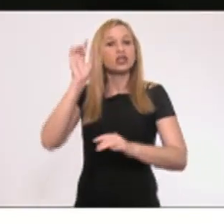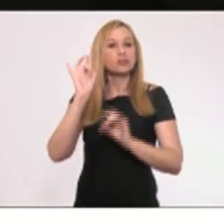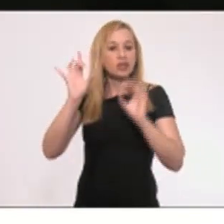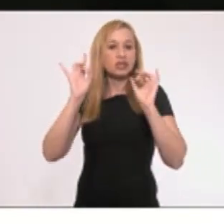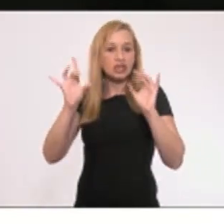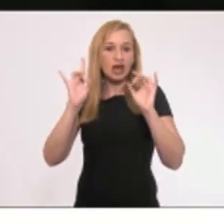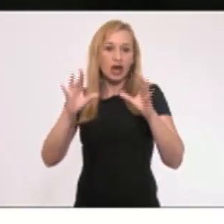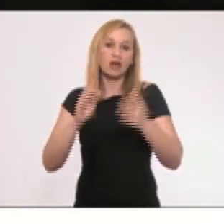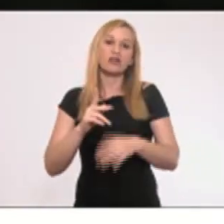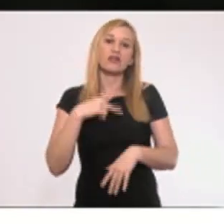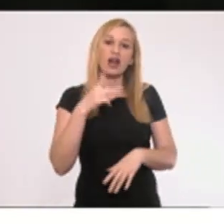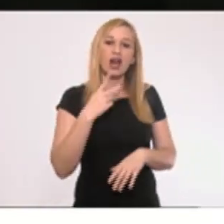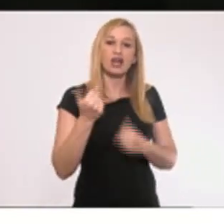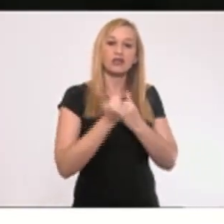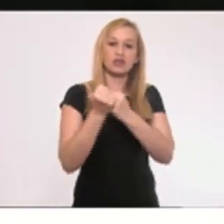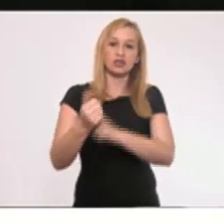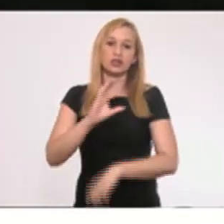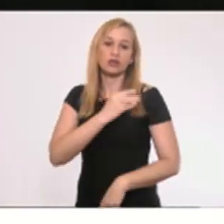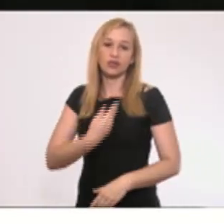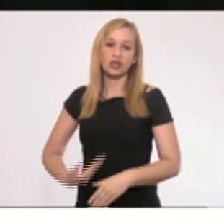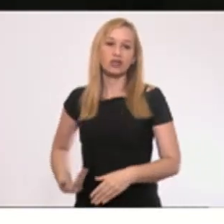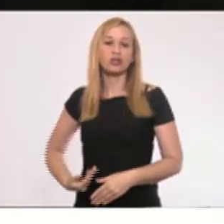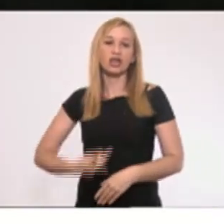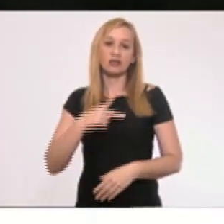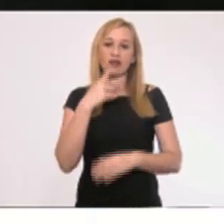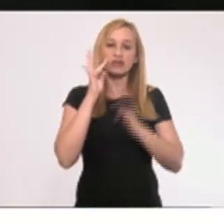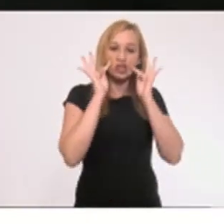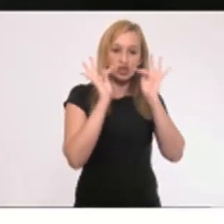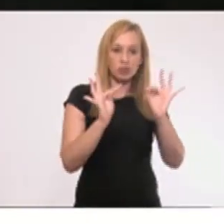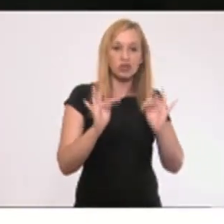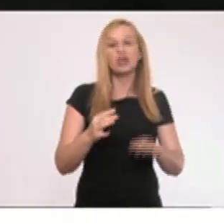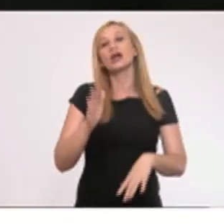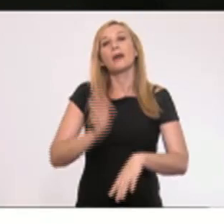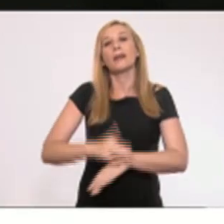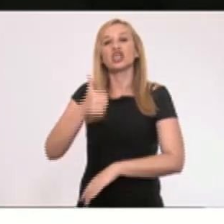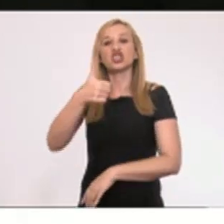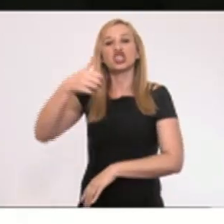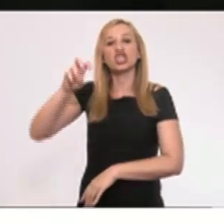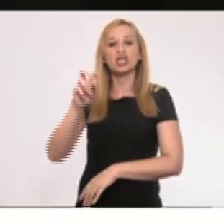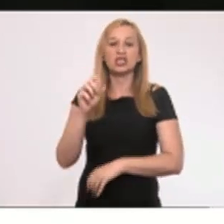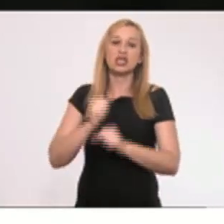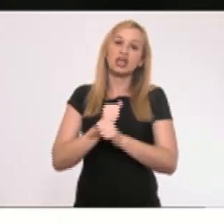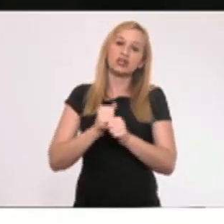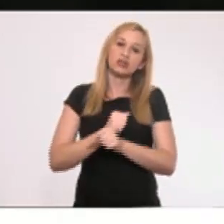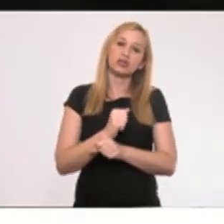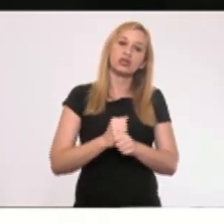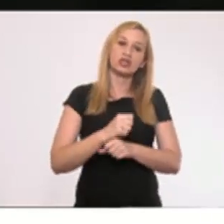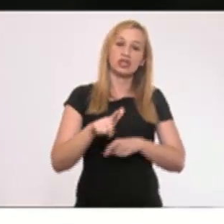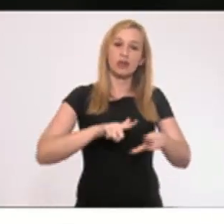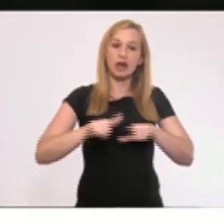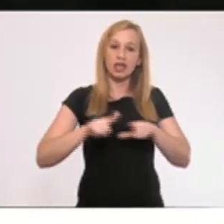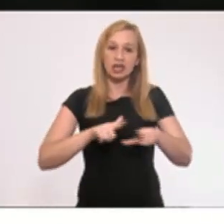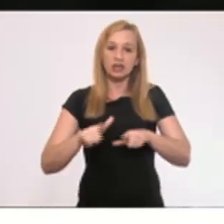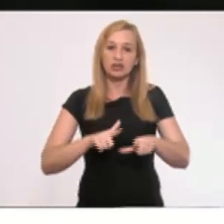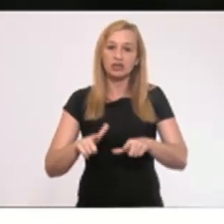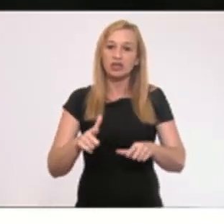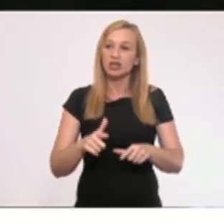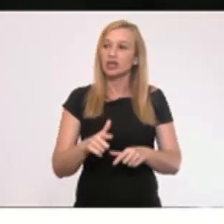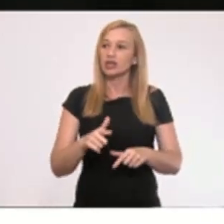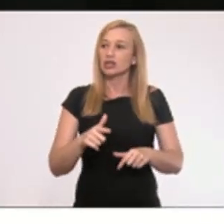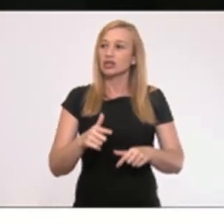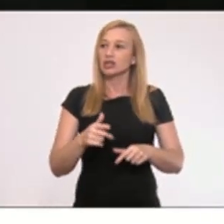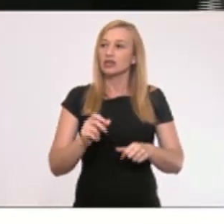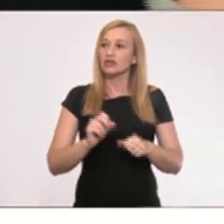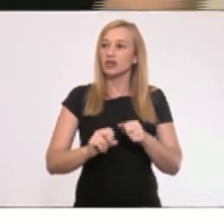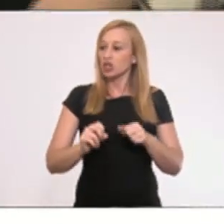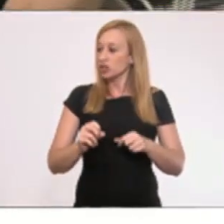dar um testemunho aqui como cara de mais de 15 anos na vida pública, íntegro, que tem feito muito por esse Estado,